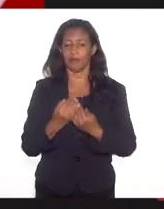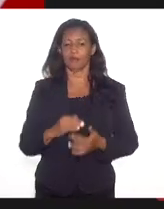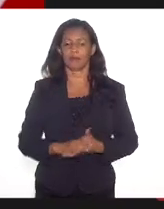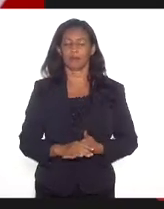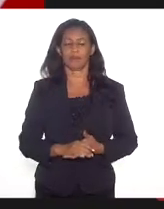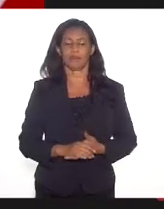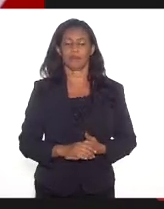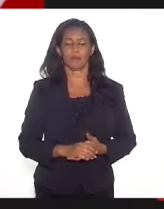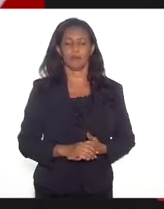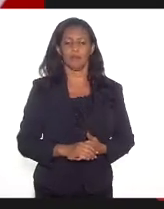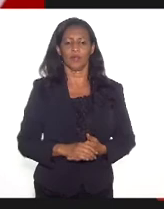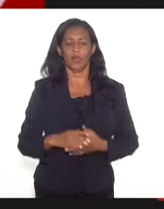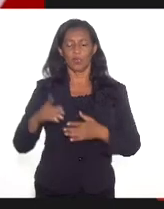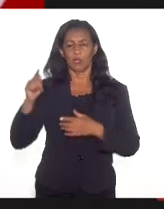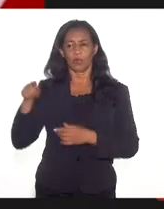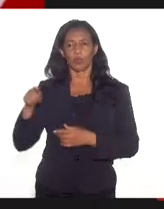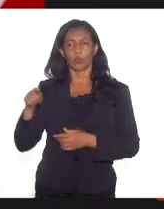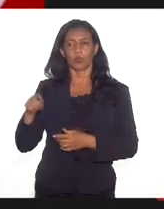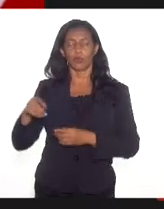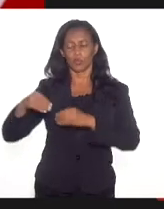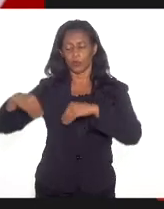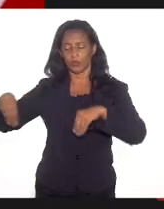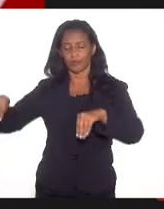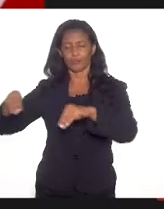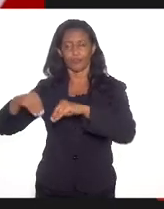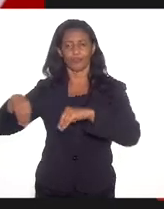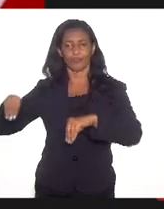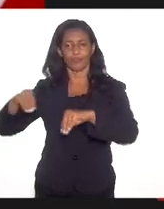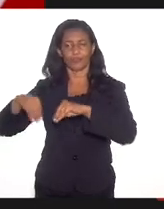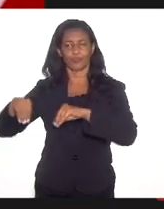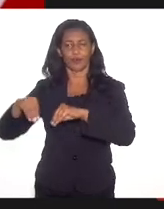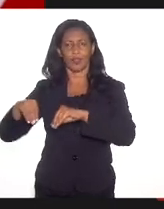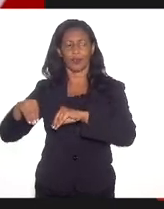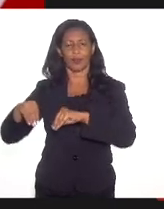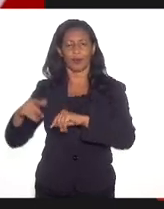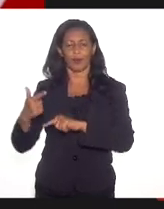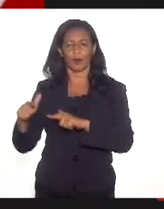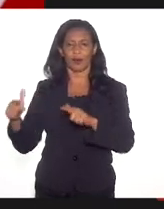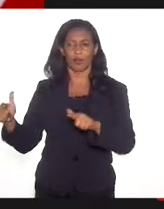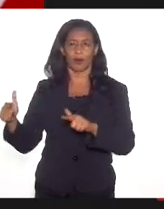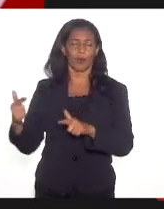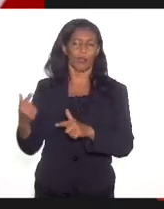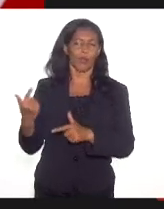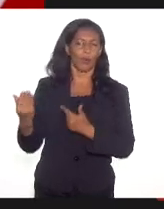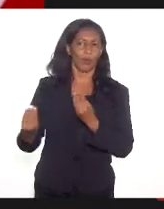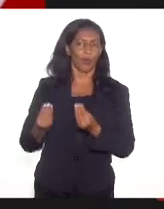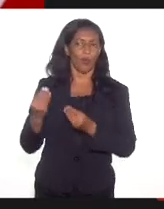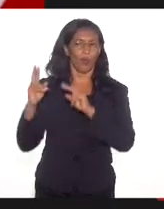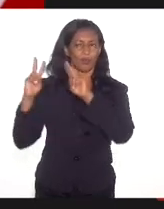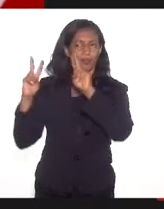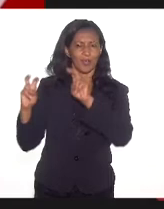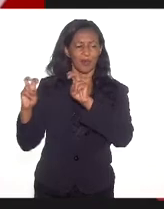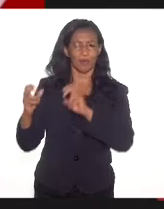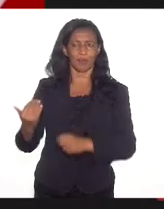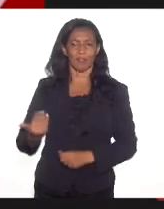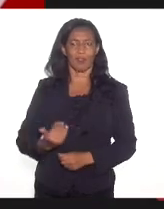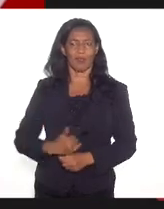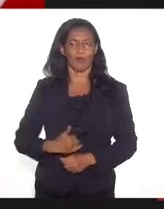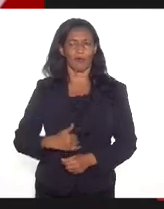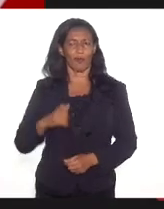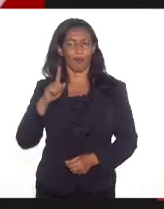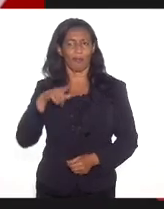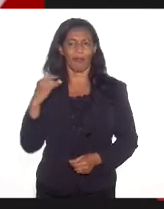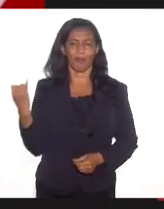Rio de Janeiro os assentamentos de reforma agrária né de como é que esse tema da fome ele é fundamental ele é